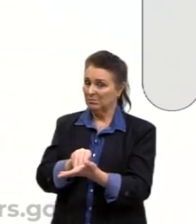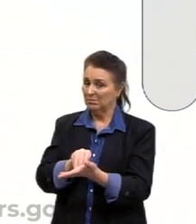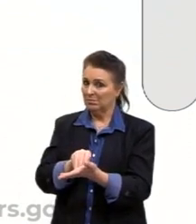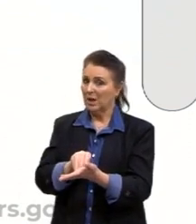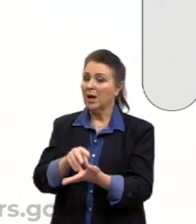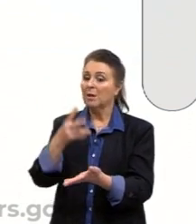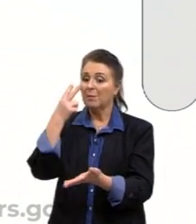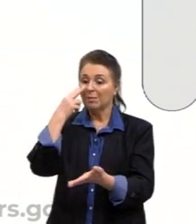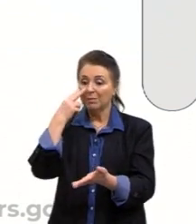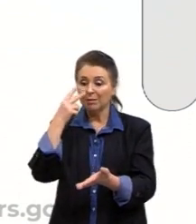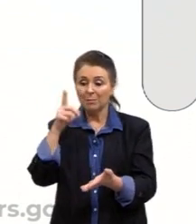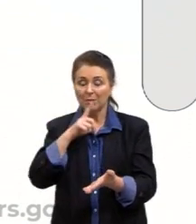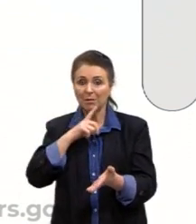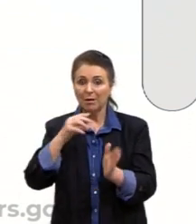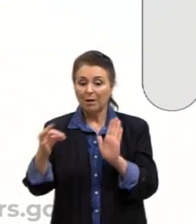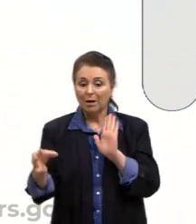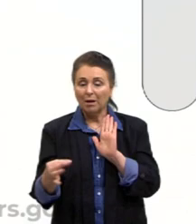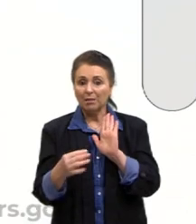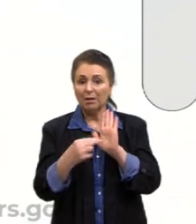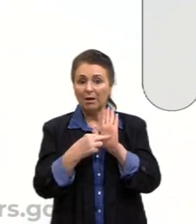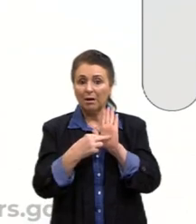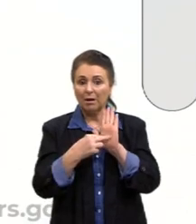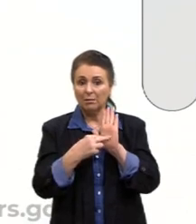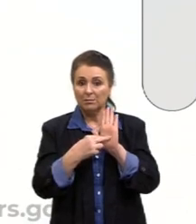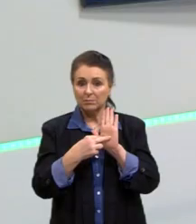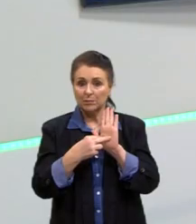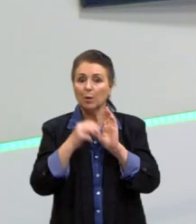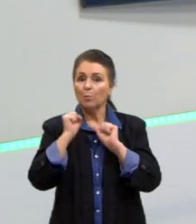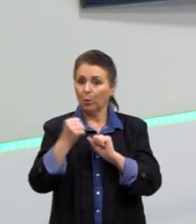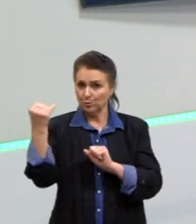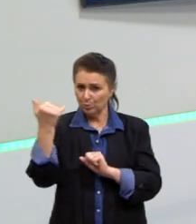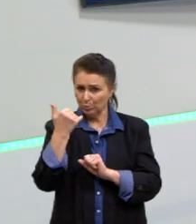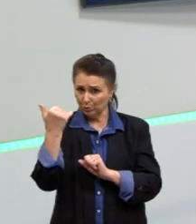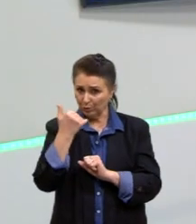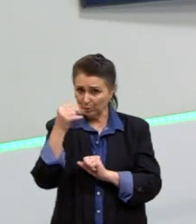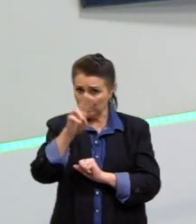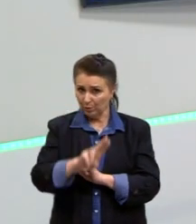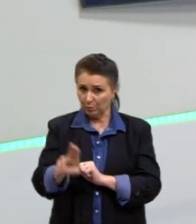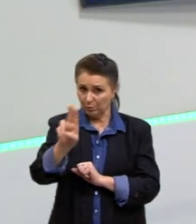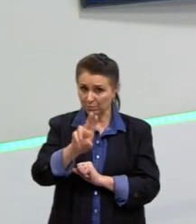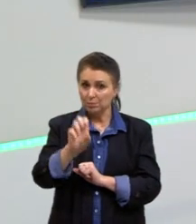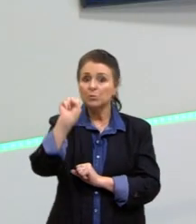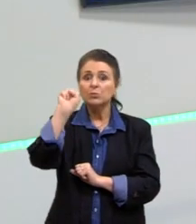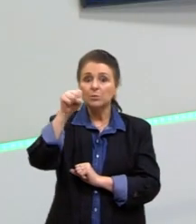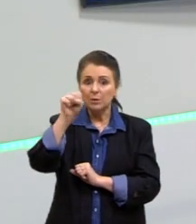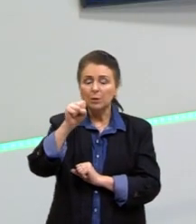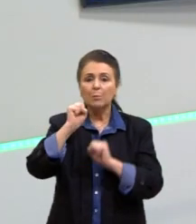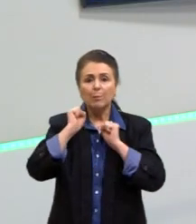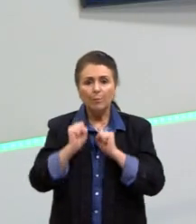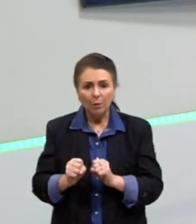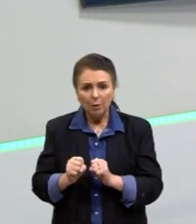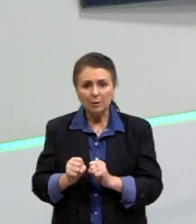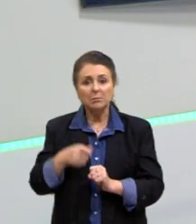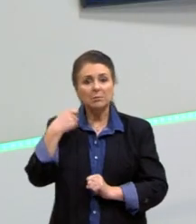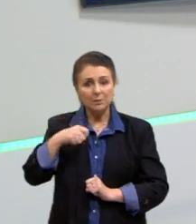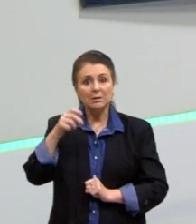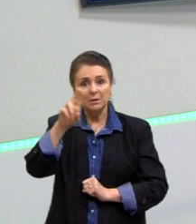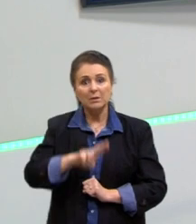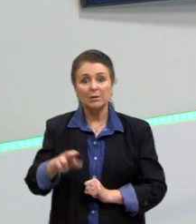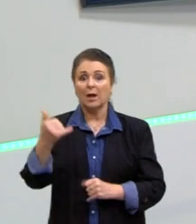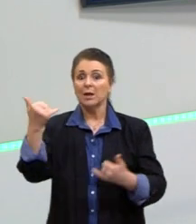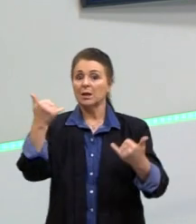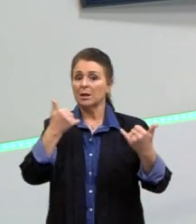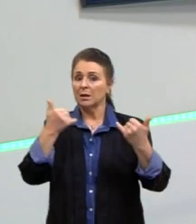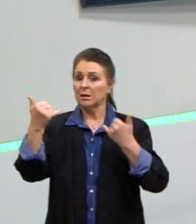da redação. Vocês podem usar informações dali? Podem, né? Devem até.